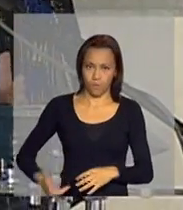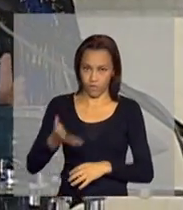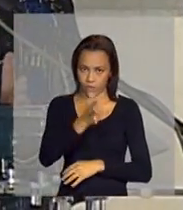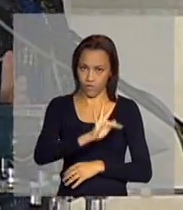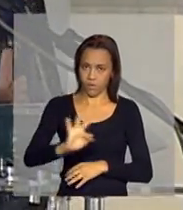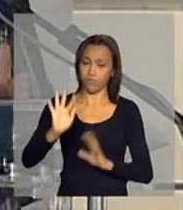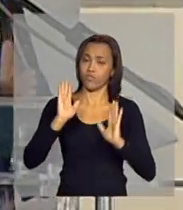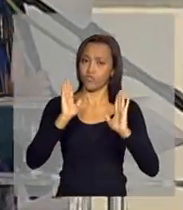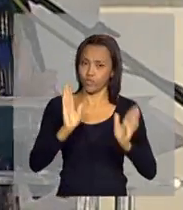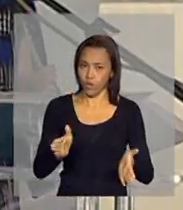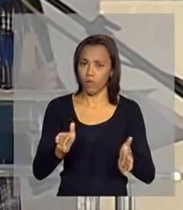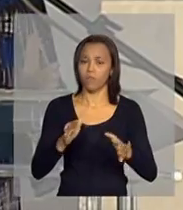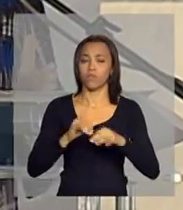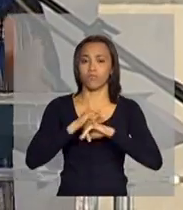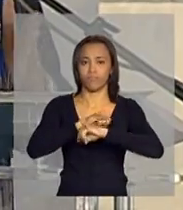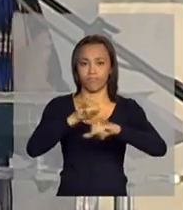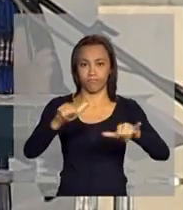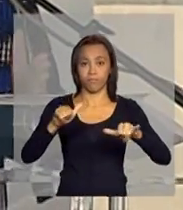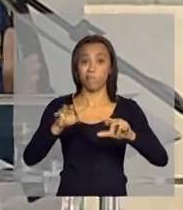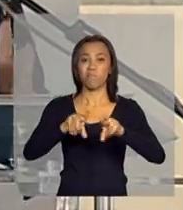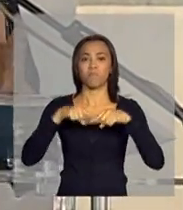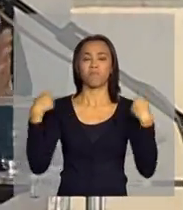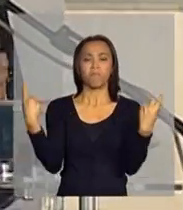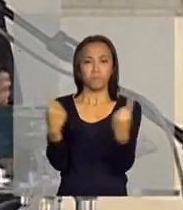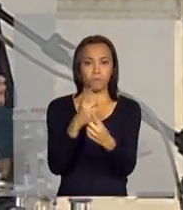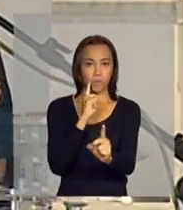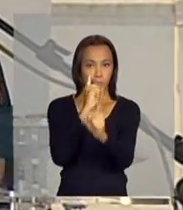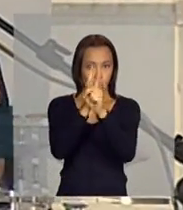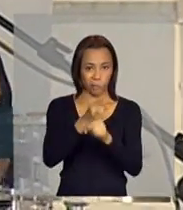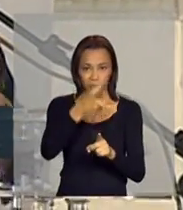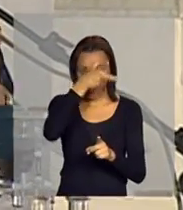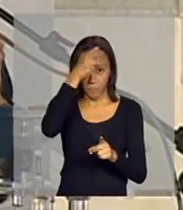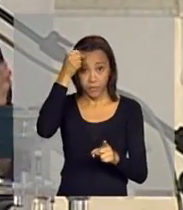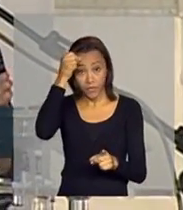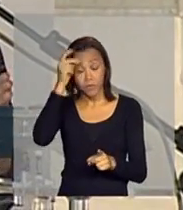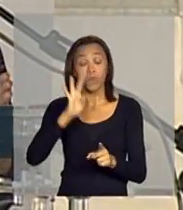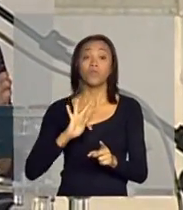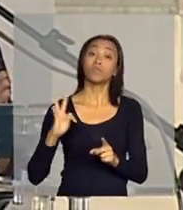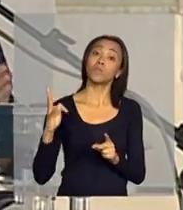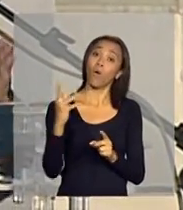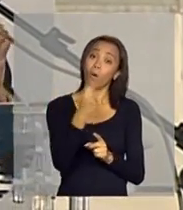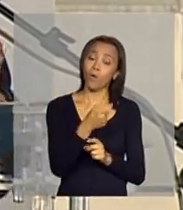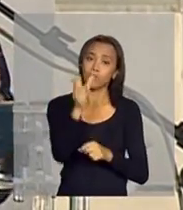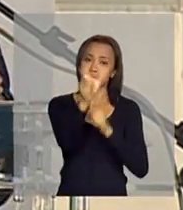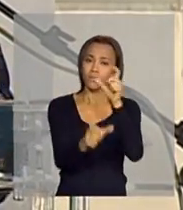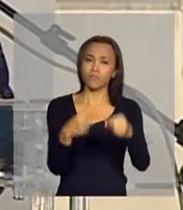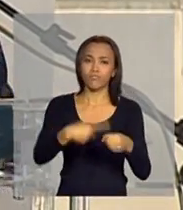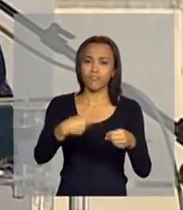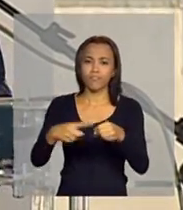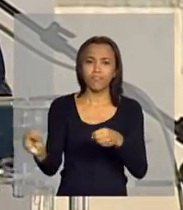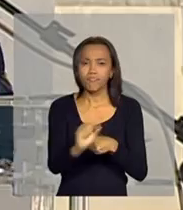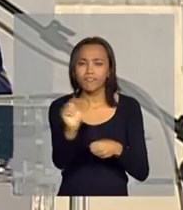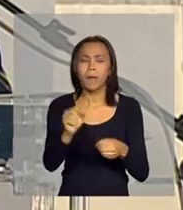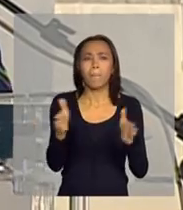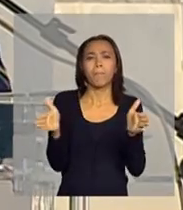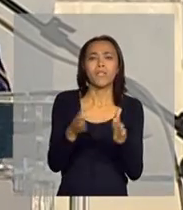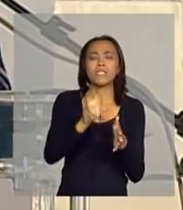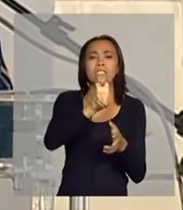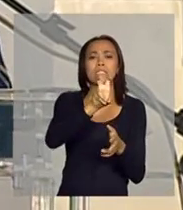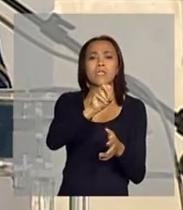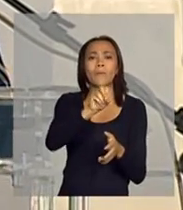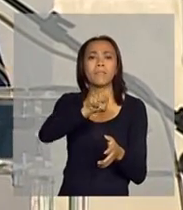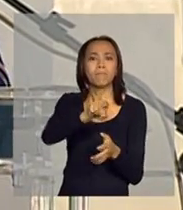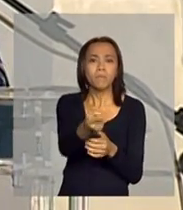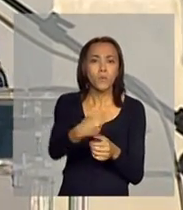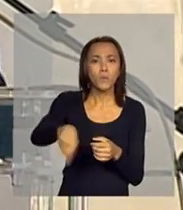dos prefeitos, é que todos os prefeitos de municípios menores de 50 mil